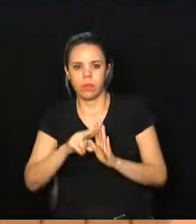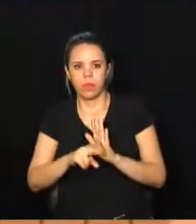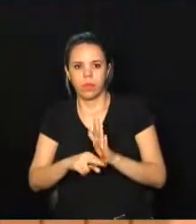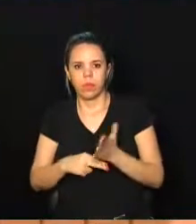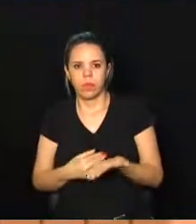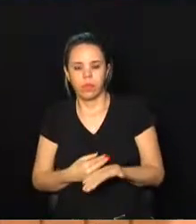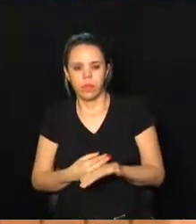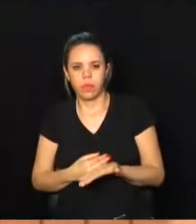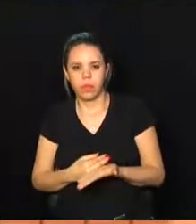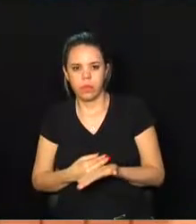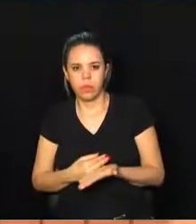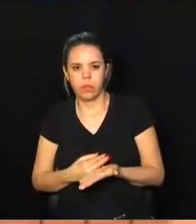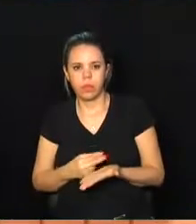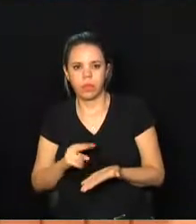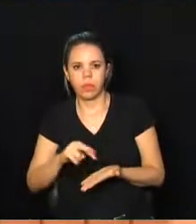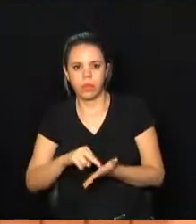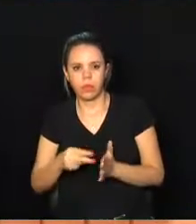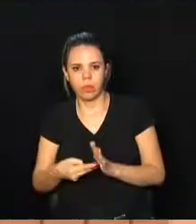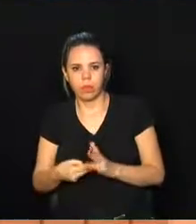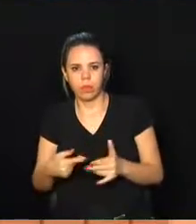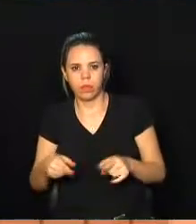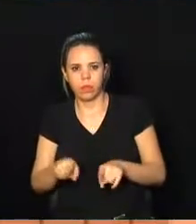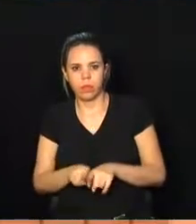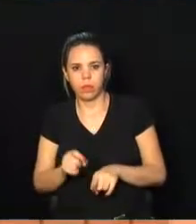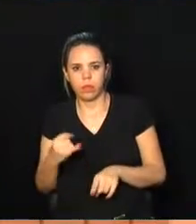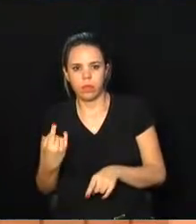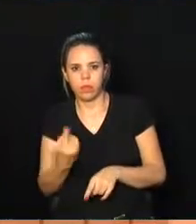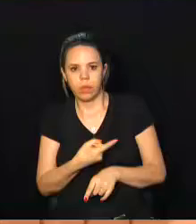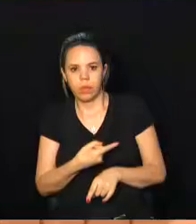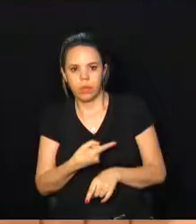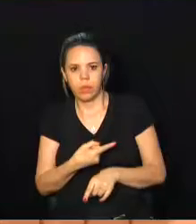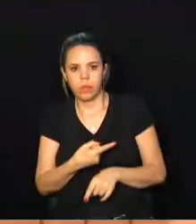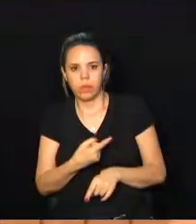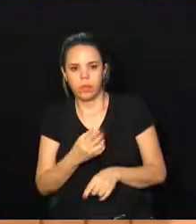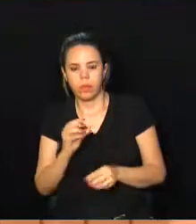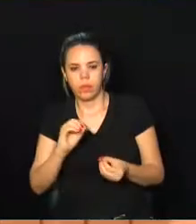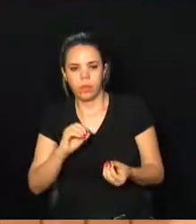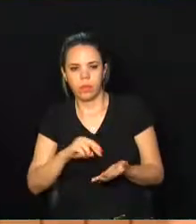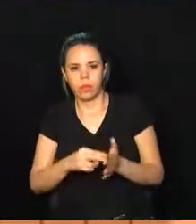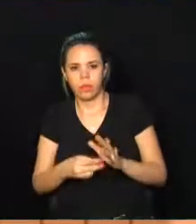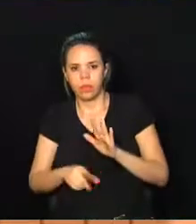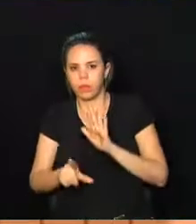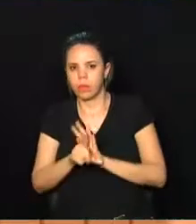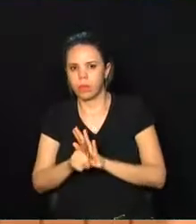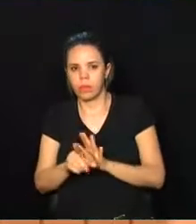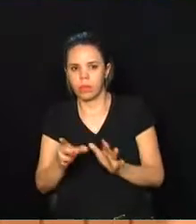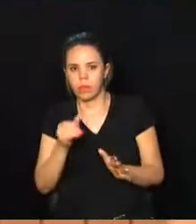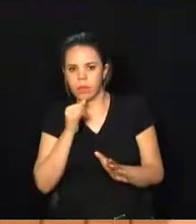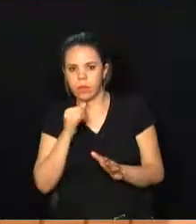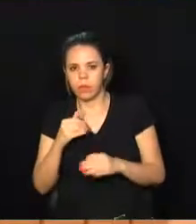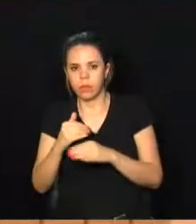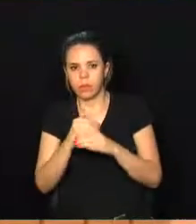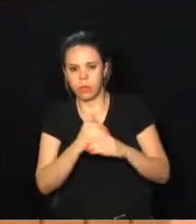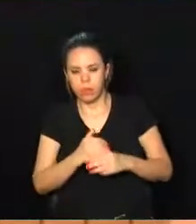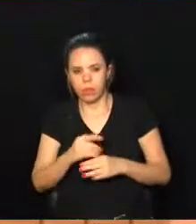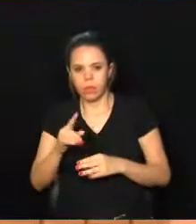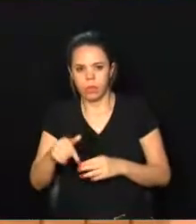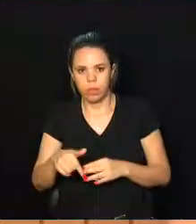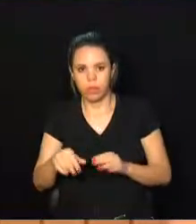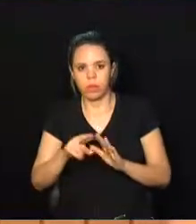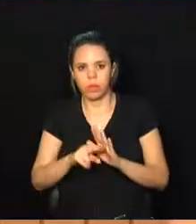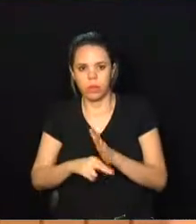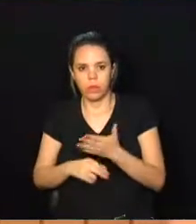é passível de interpretações. Então, se alguém não interpretar essa lei de uma maneira e padronizar que aquela é a